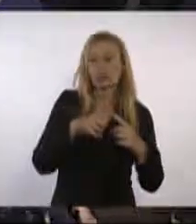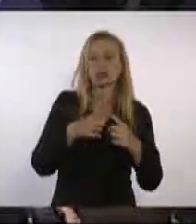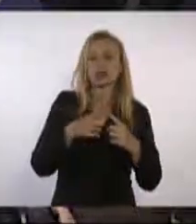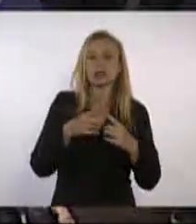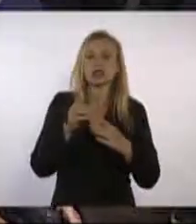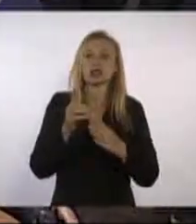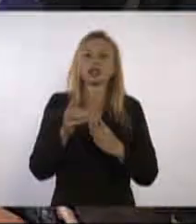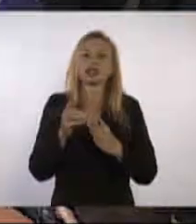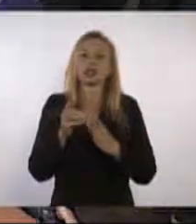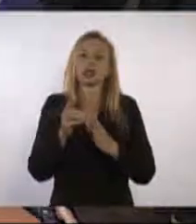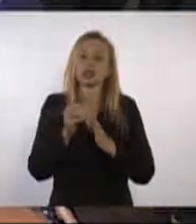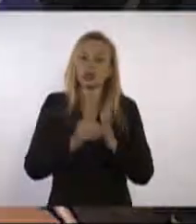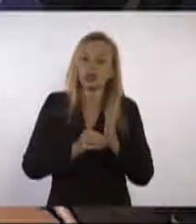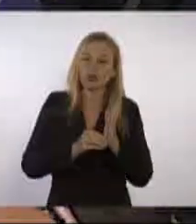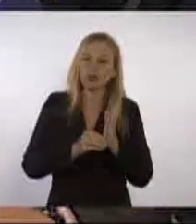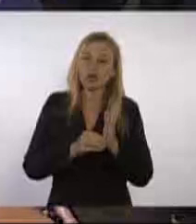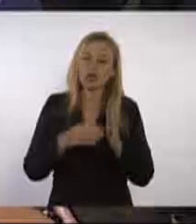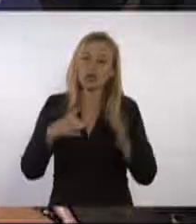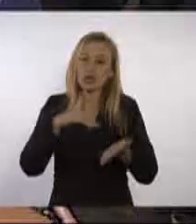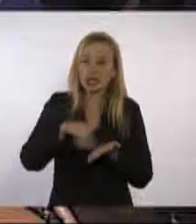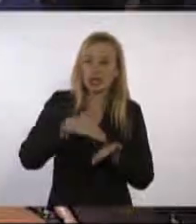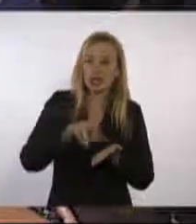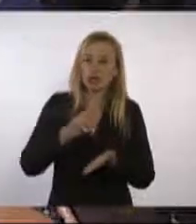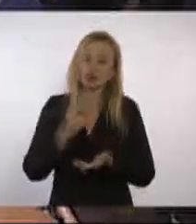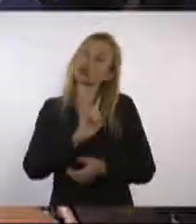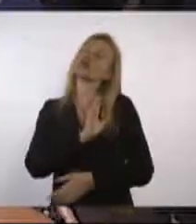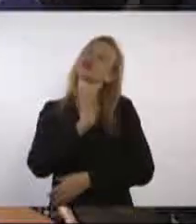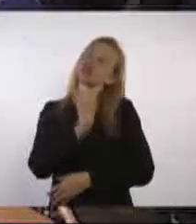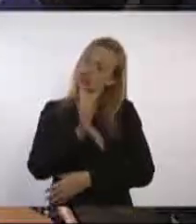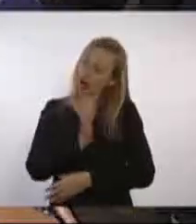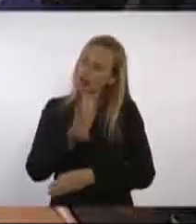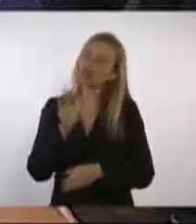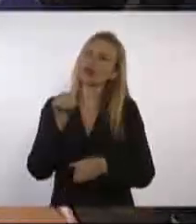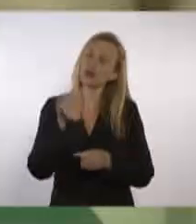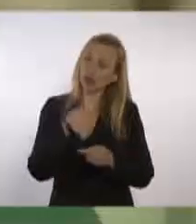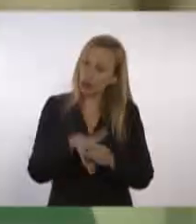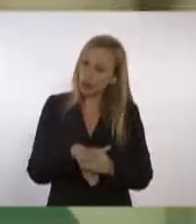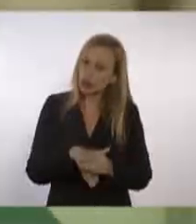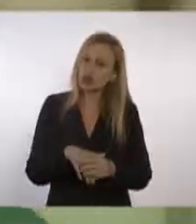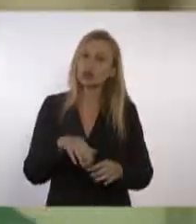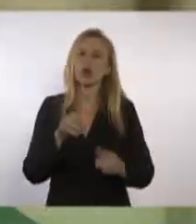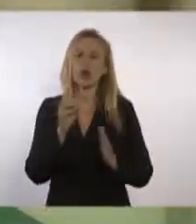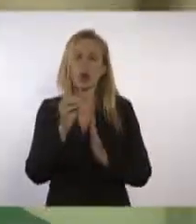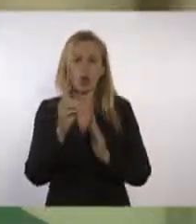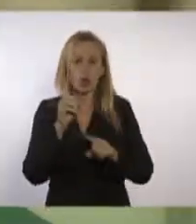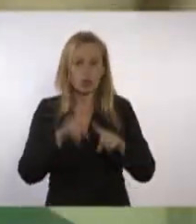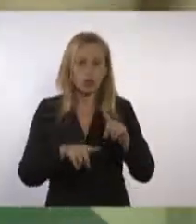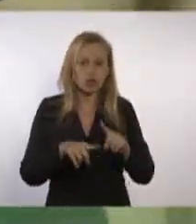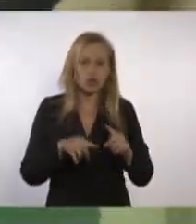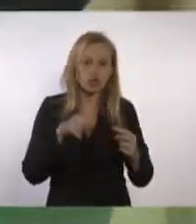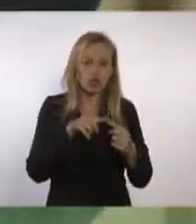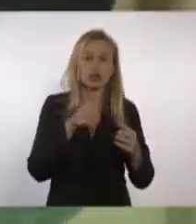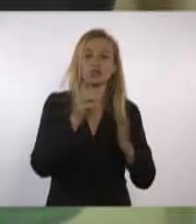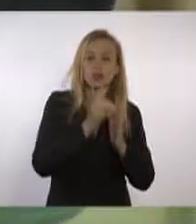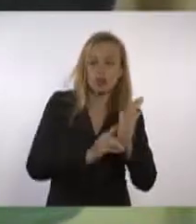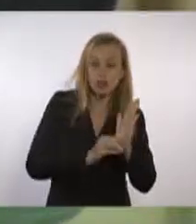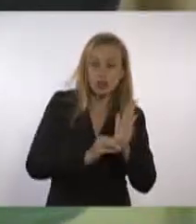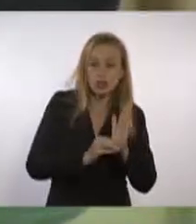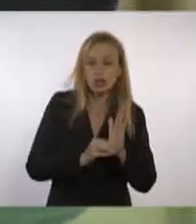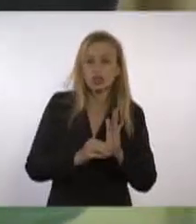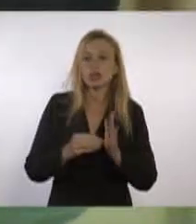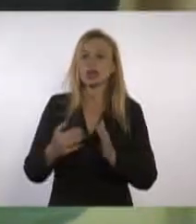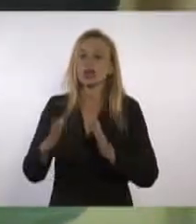como comissão. Nós já votamos, o objeto do ofício é o requerimento do deputado André e